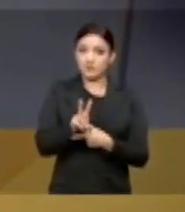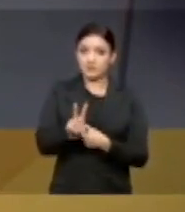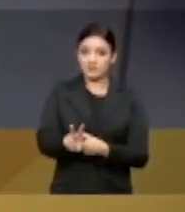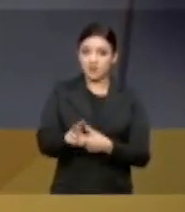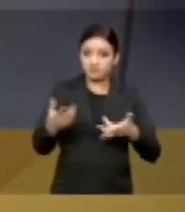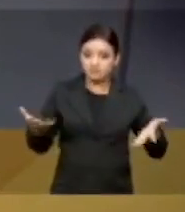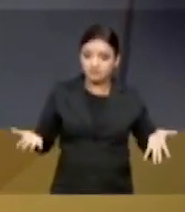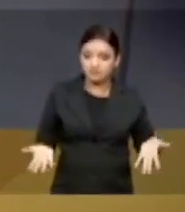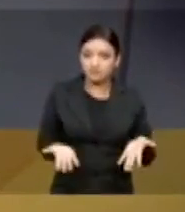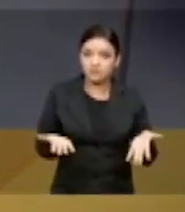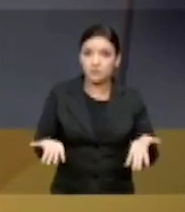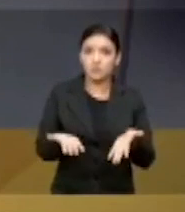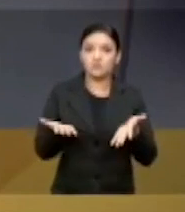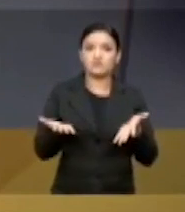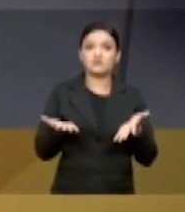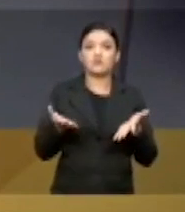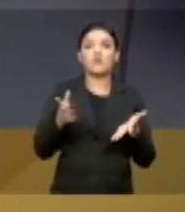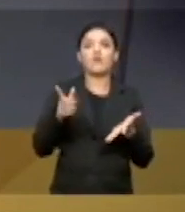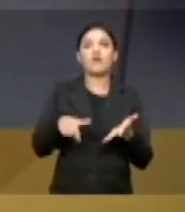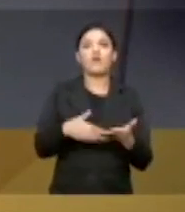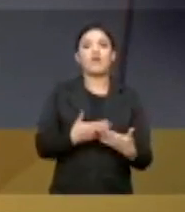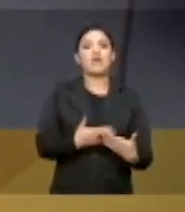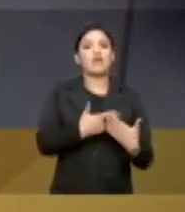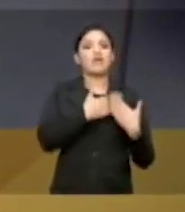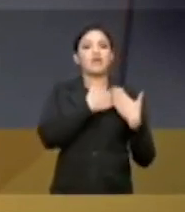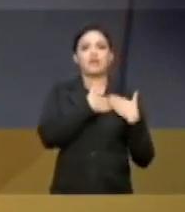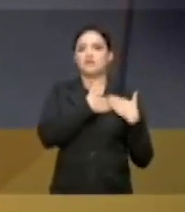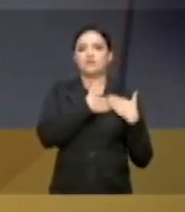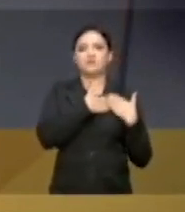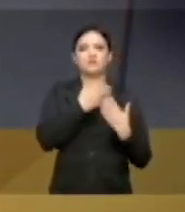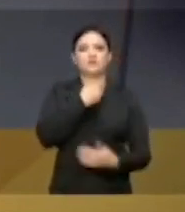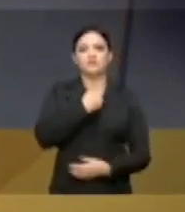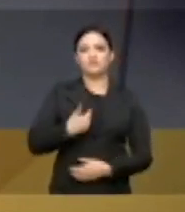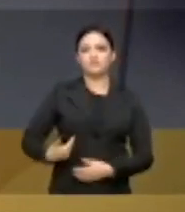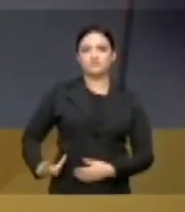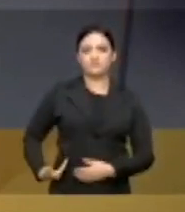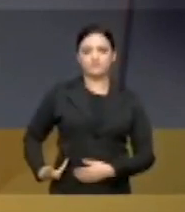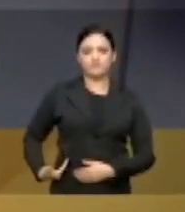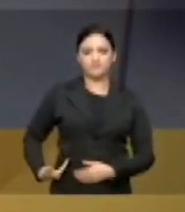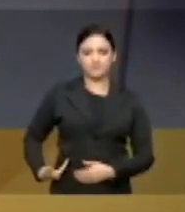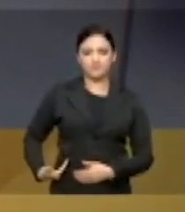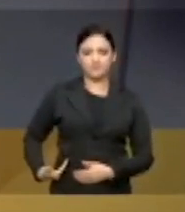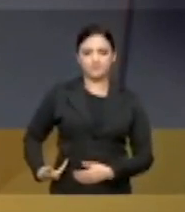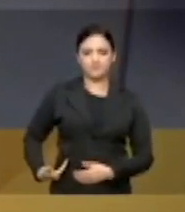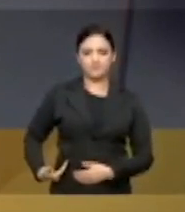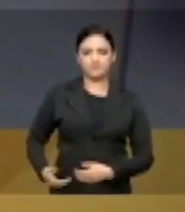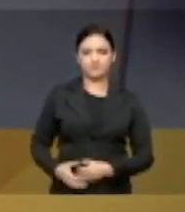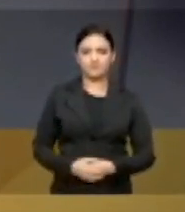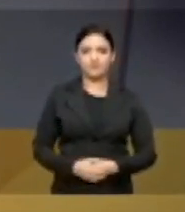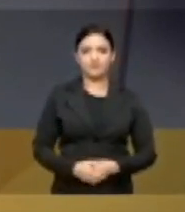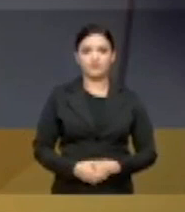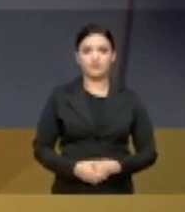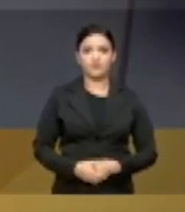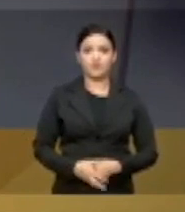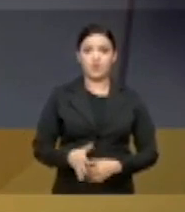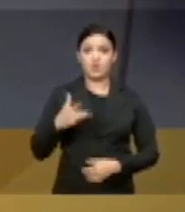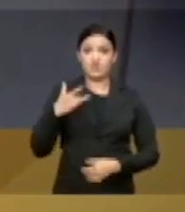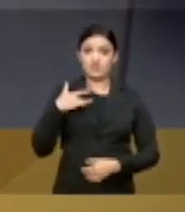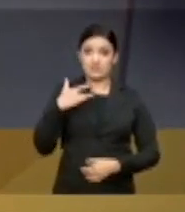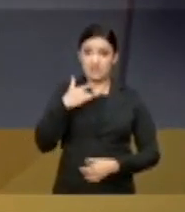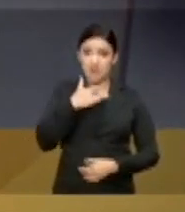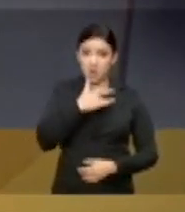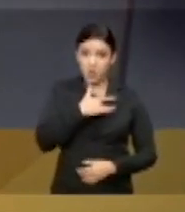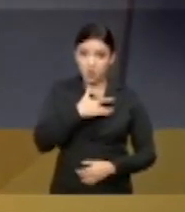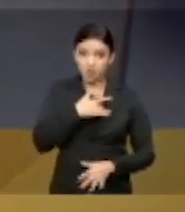e promoção são deveres indeclináveis do Estado. Repito, a saúde